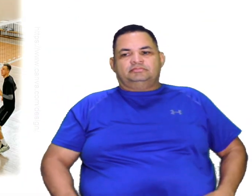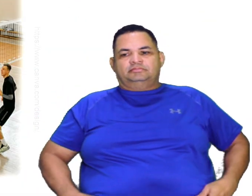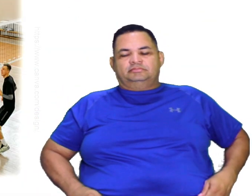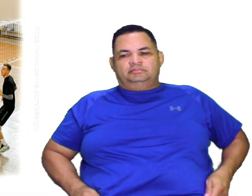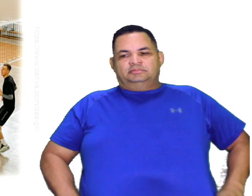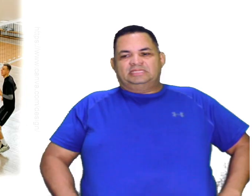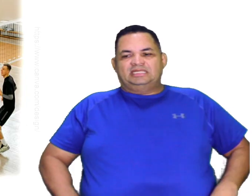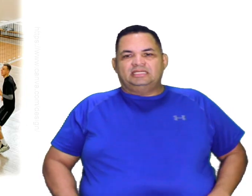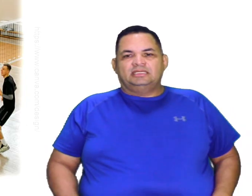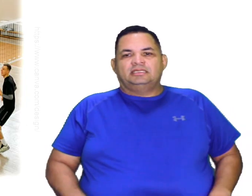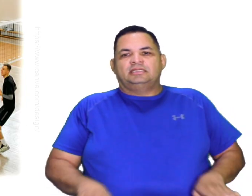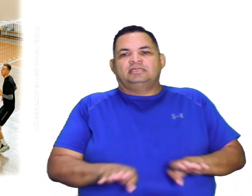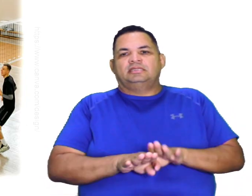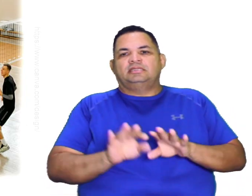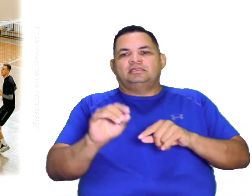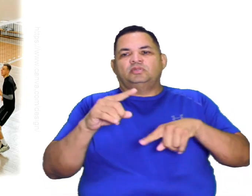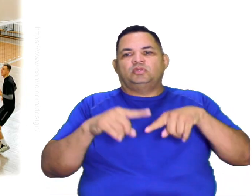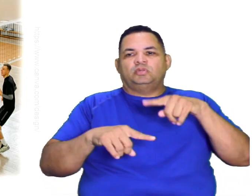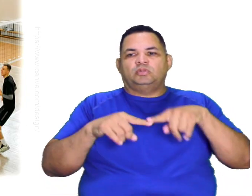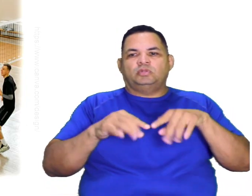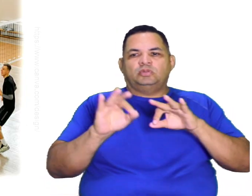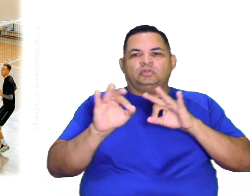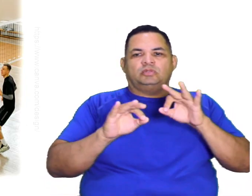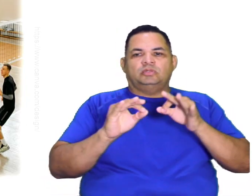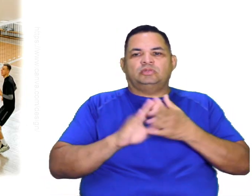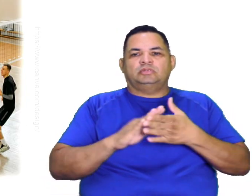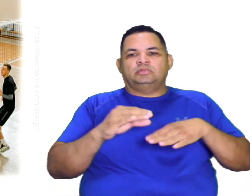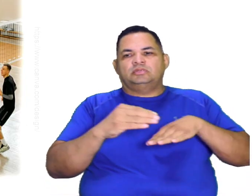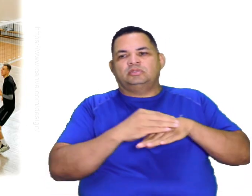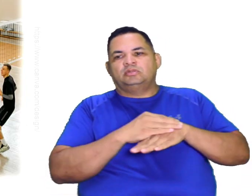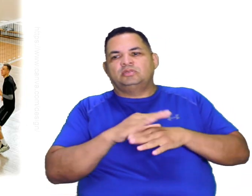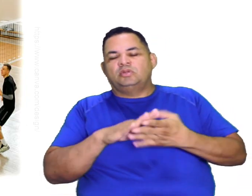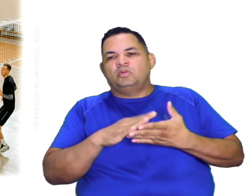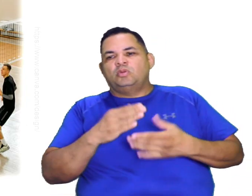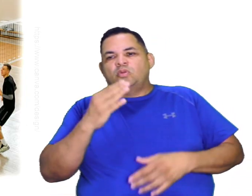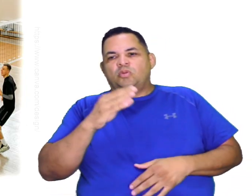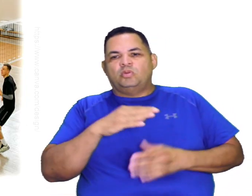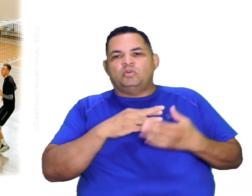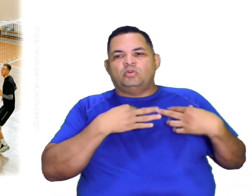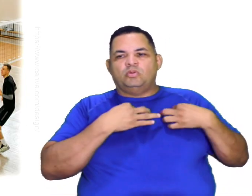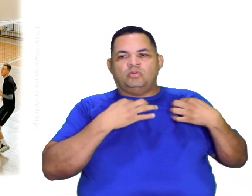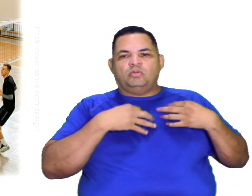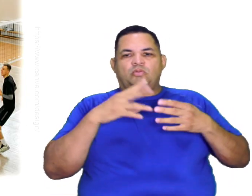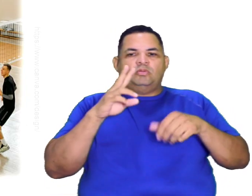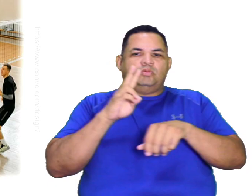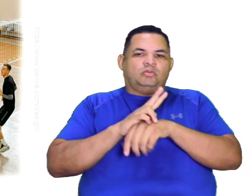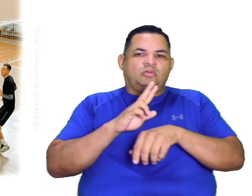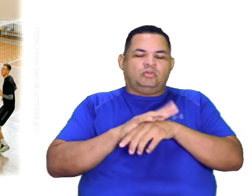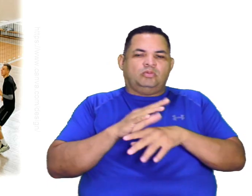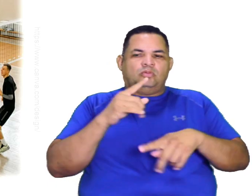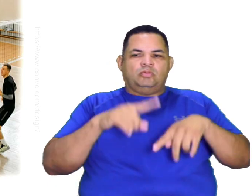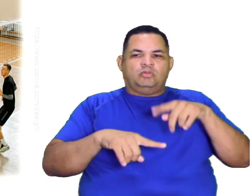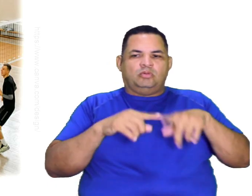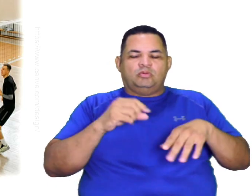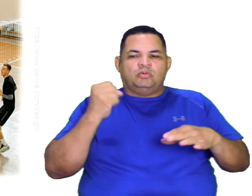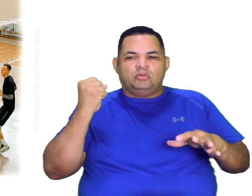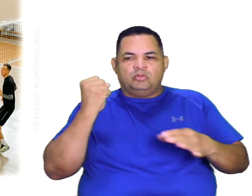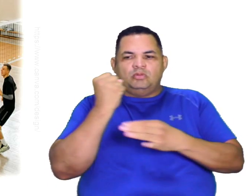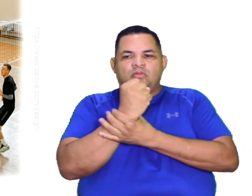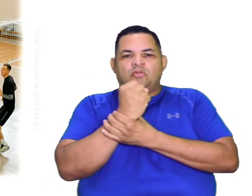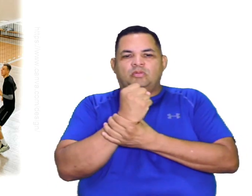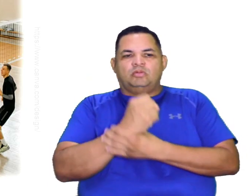levar em conta os equipamentos, então os calçados, as roupas, os protetores, os equipamentos de